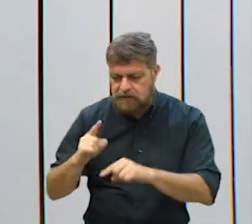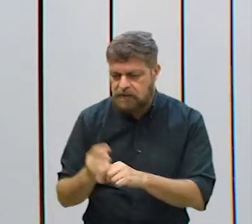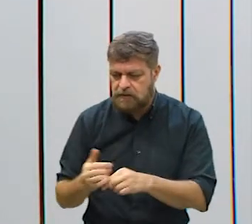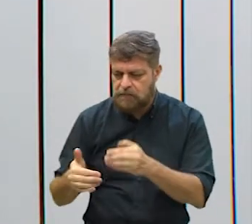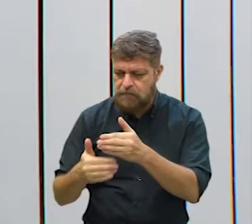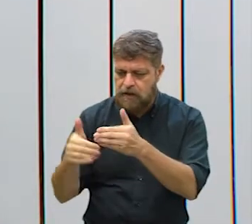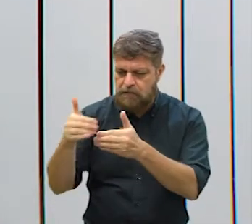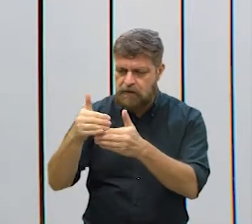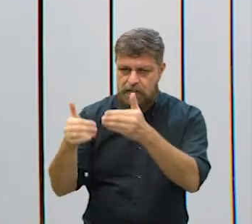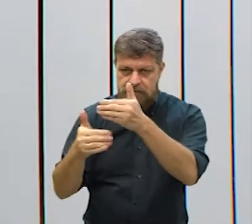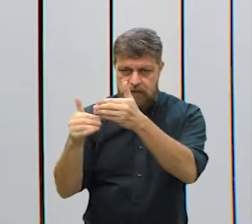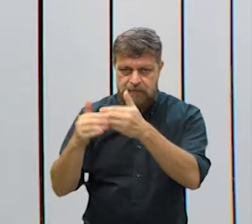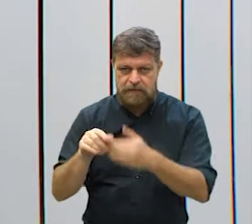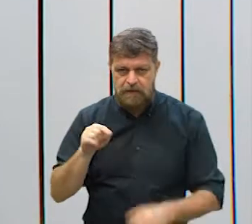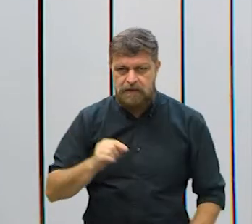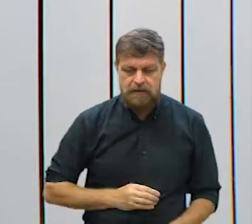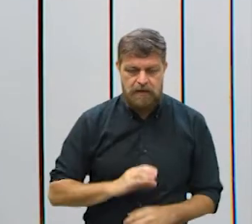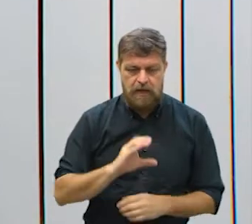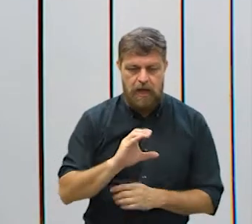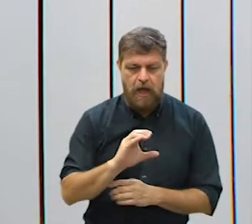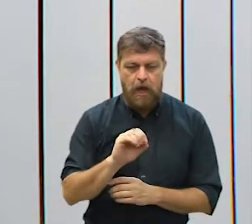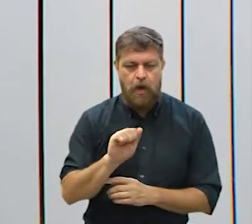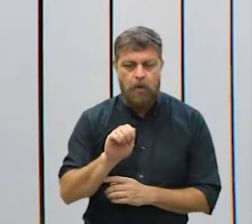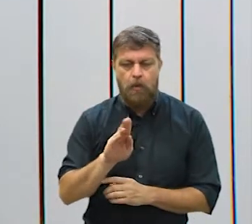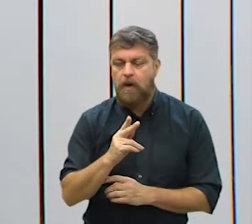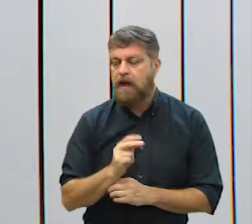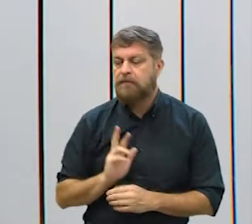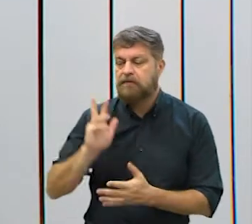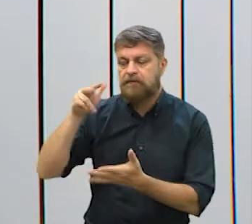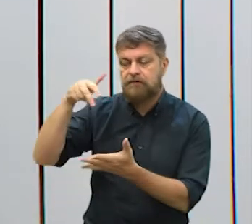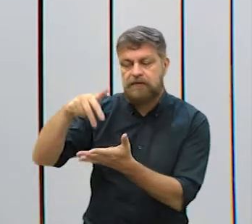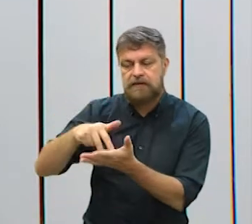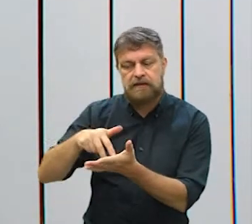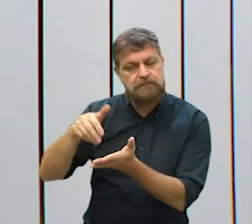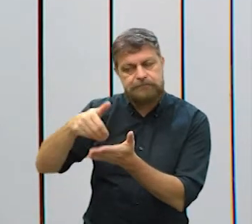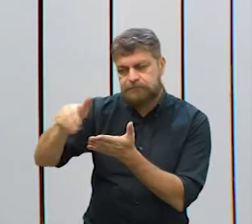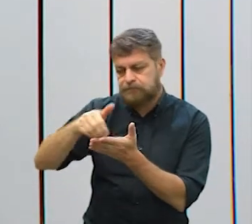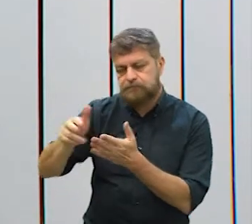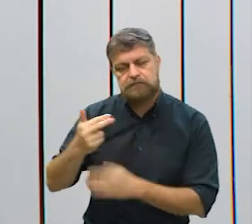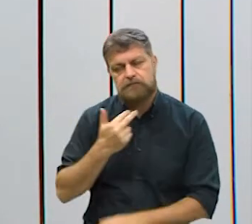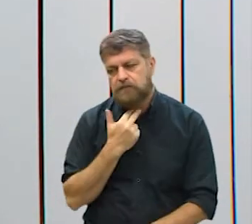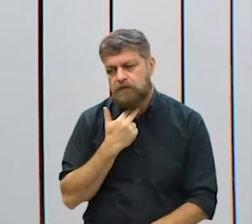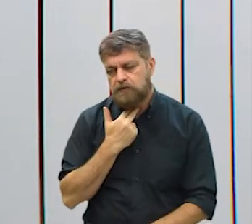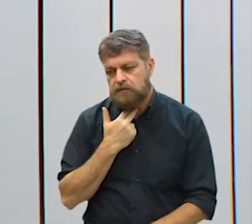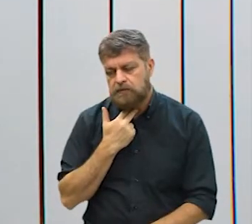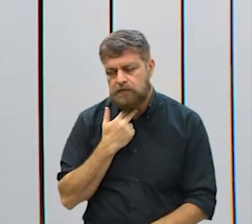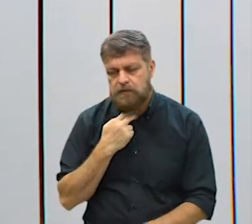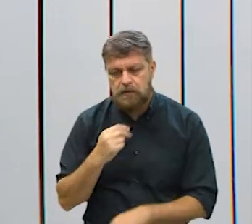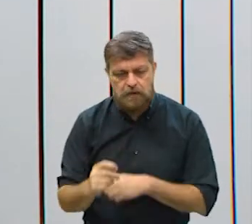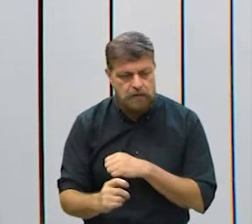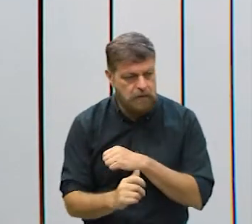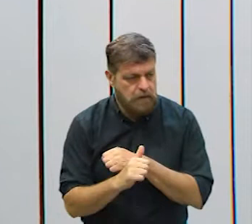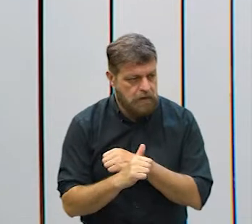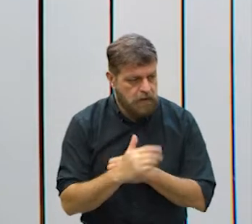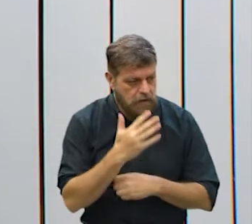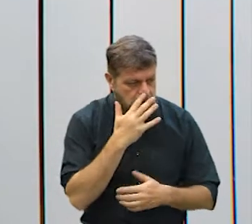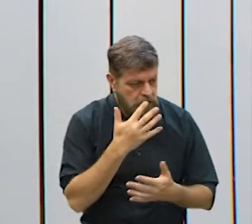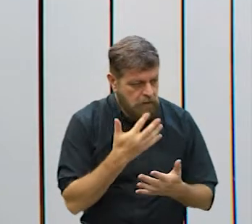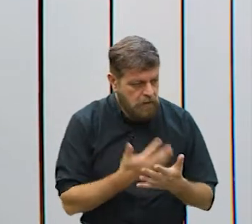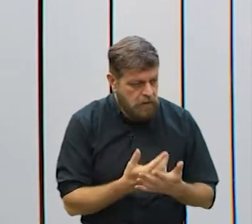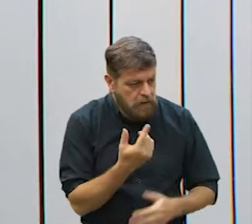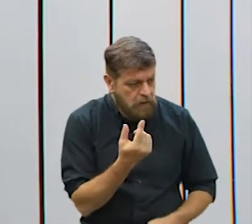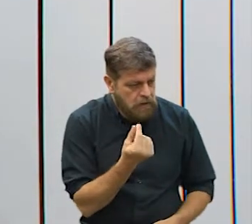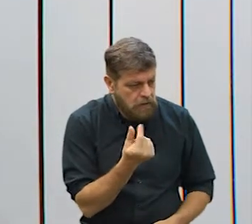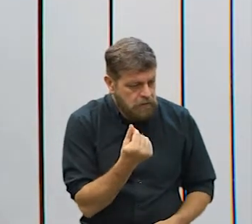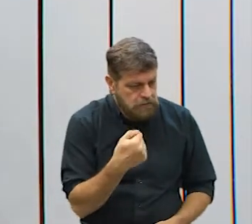material, começa a subir, a Coab de maneira legal, chega lá e tira o cara. E aí ele viu que ele acabou perdendo